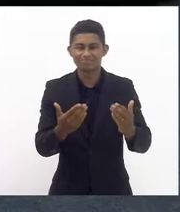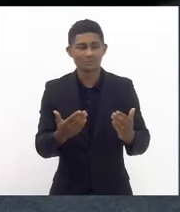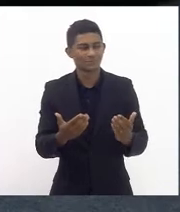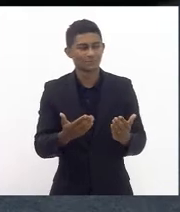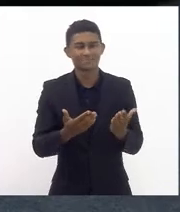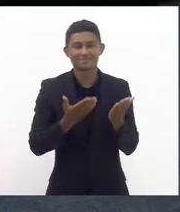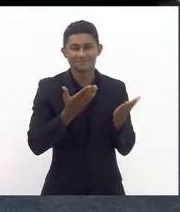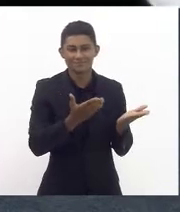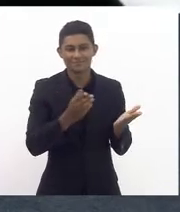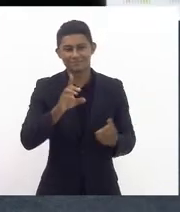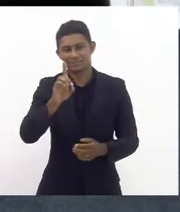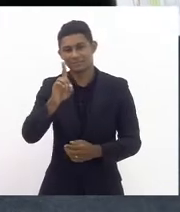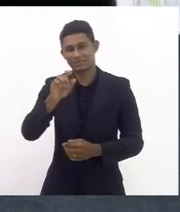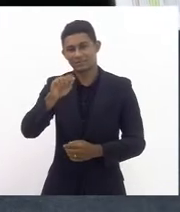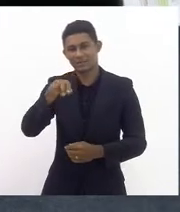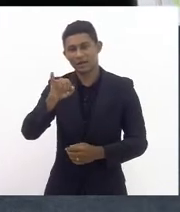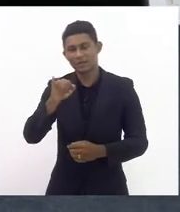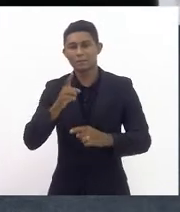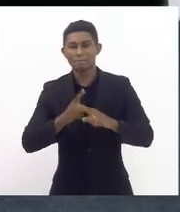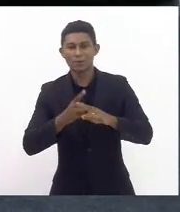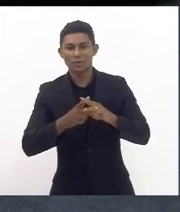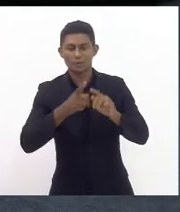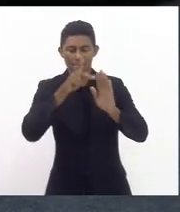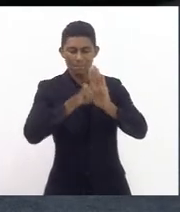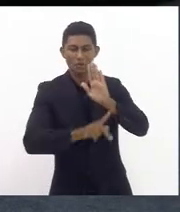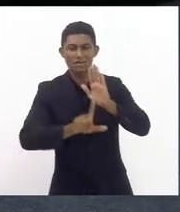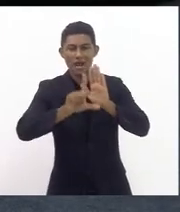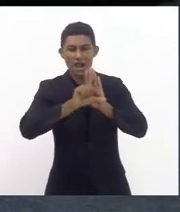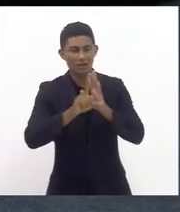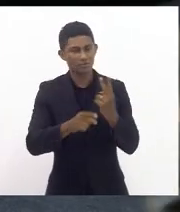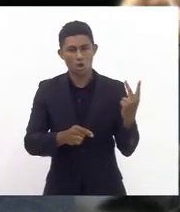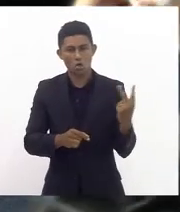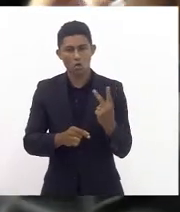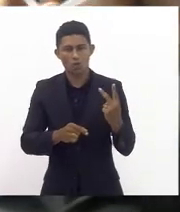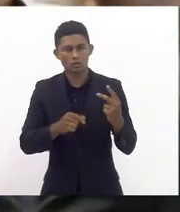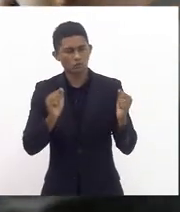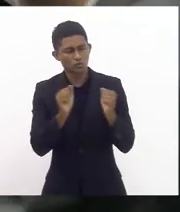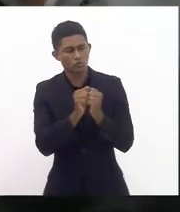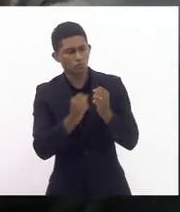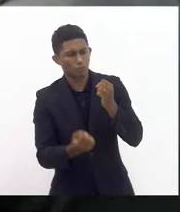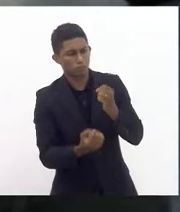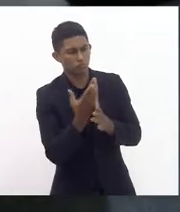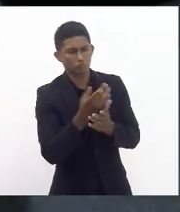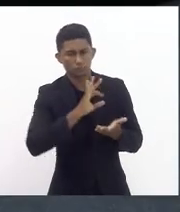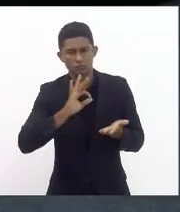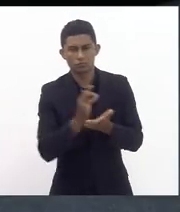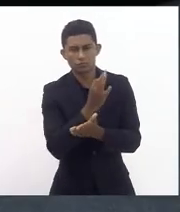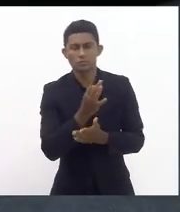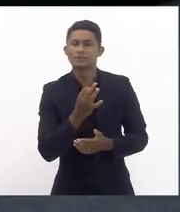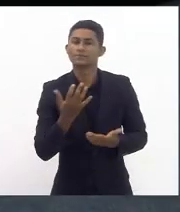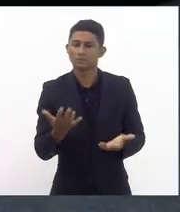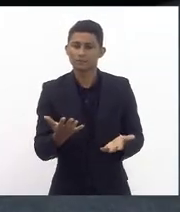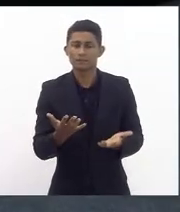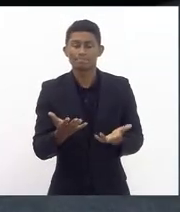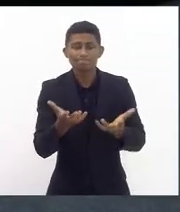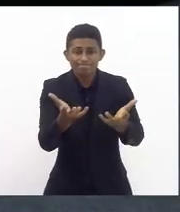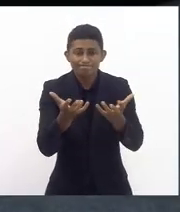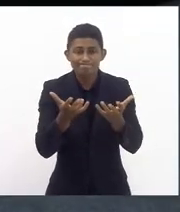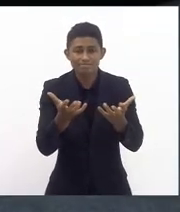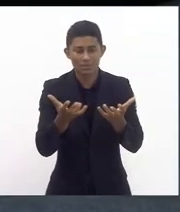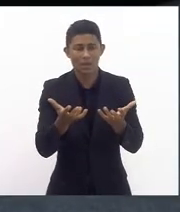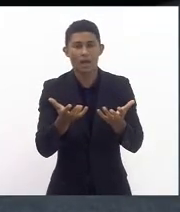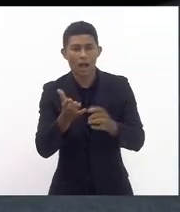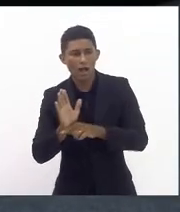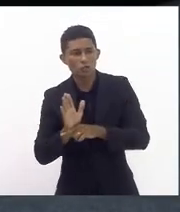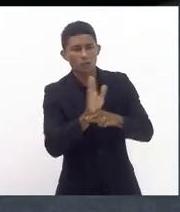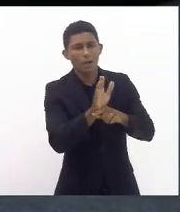Dani Monteiro pela parceria na construção desse projeto de lei que busca assegurar às mulheres vítimas de